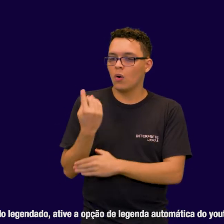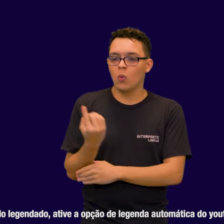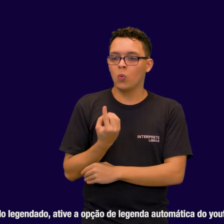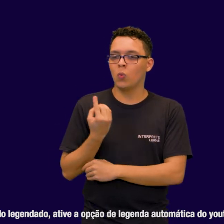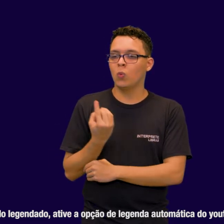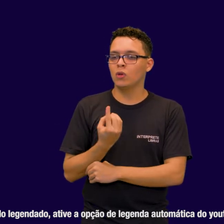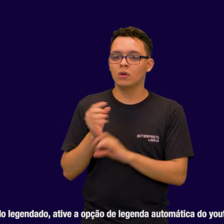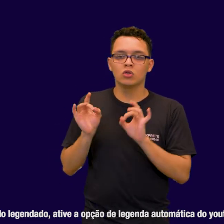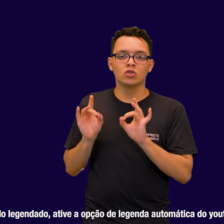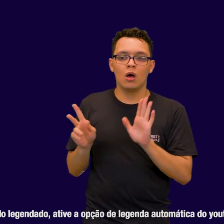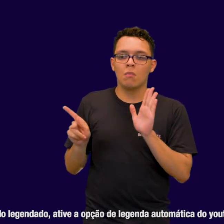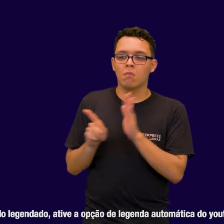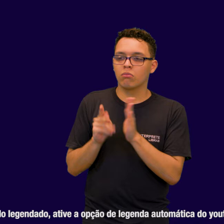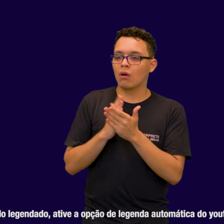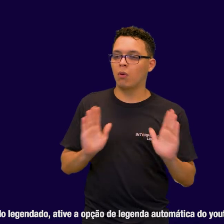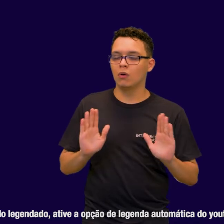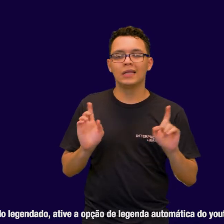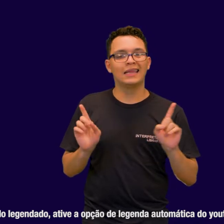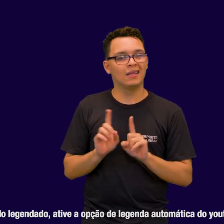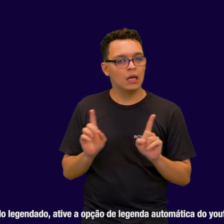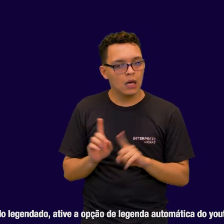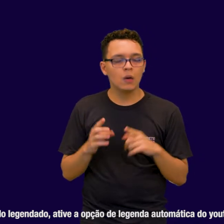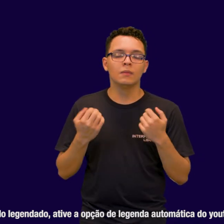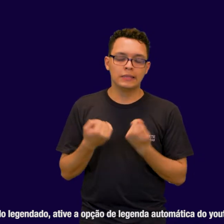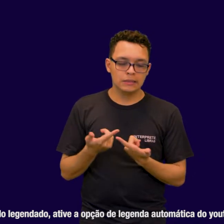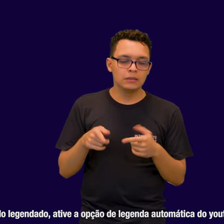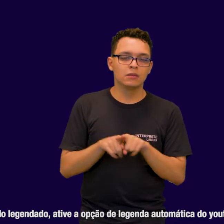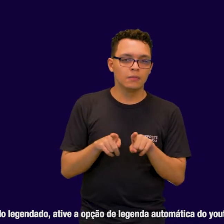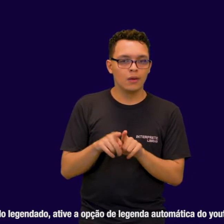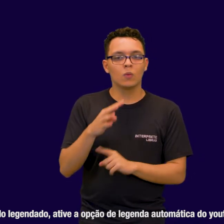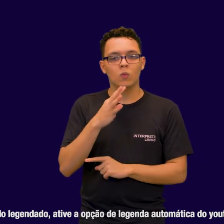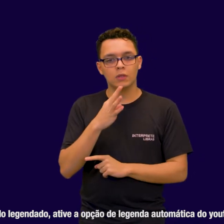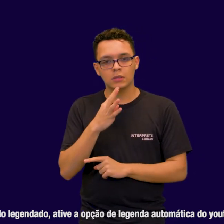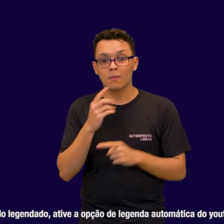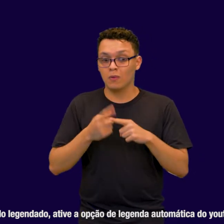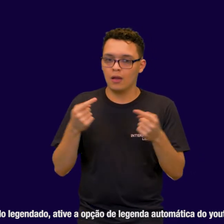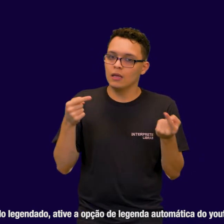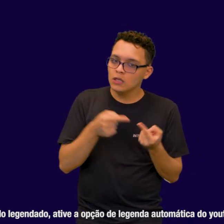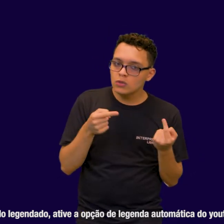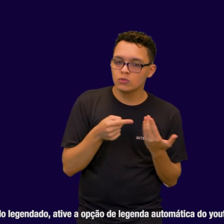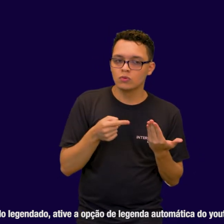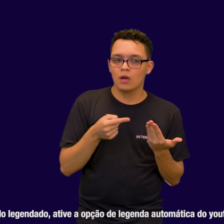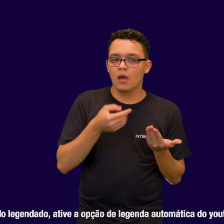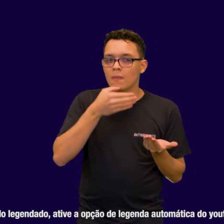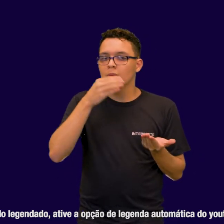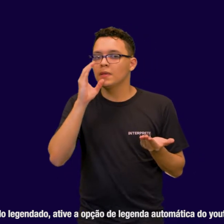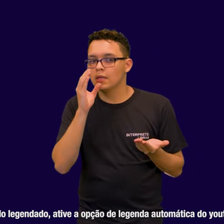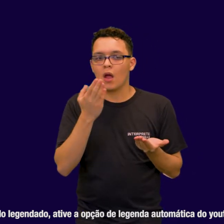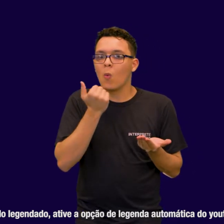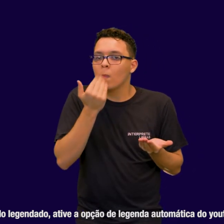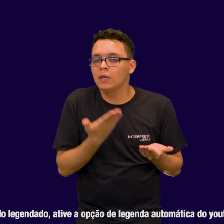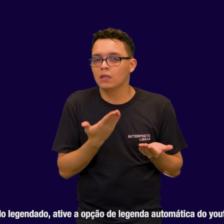vai durar para o resto da vida. Ele tem prazos de validade, você está mexendo com segurança alimentar,